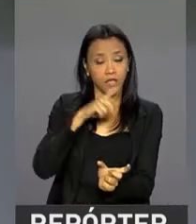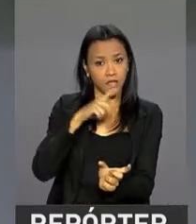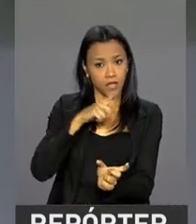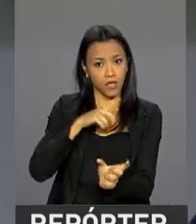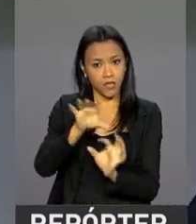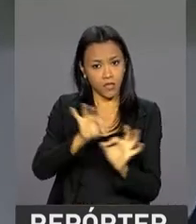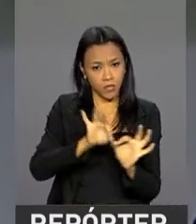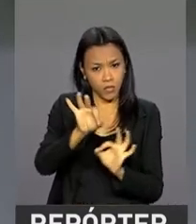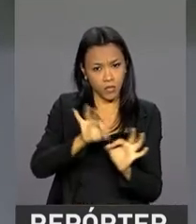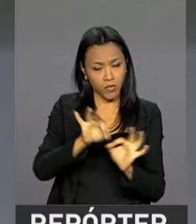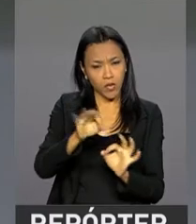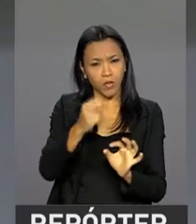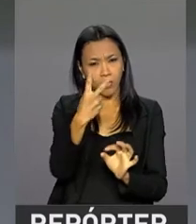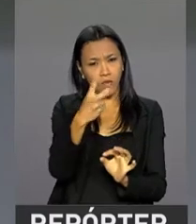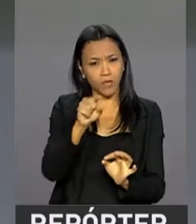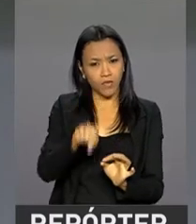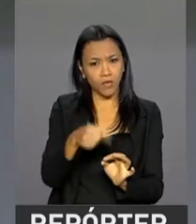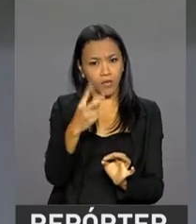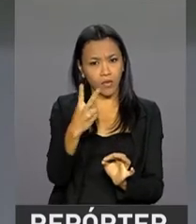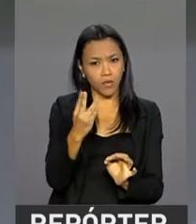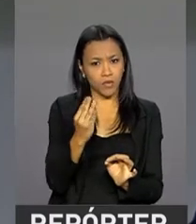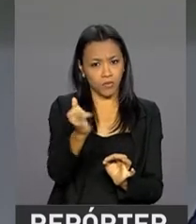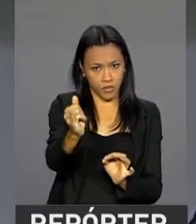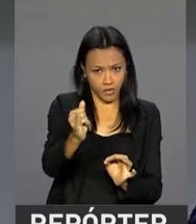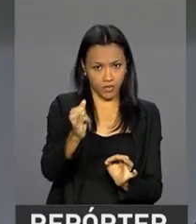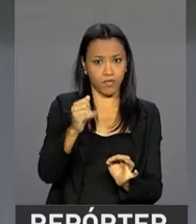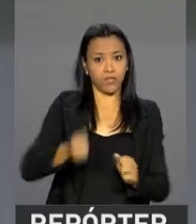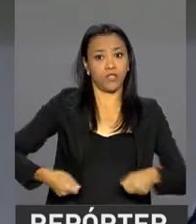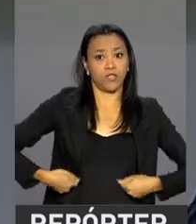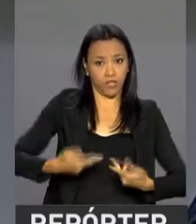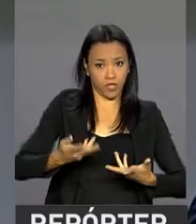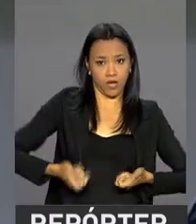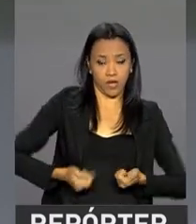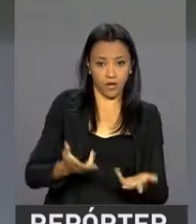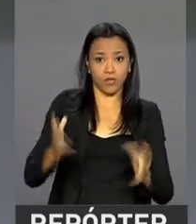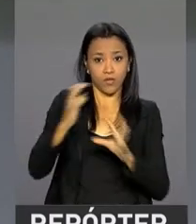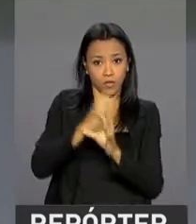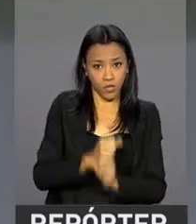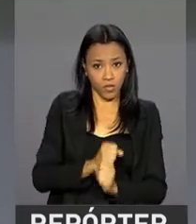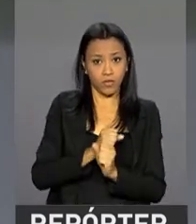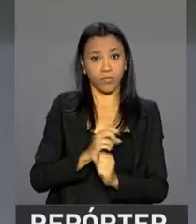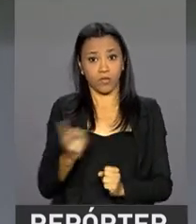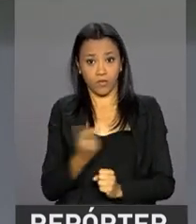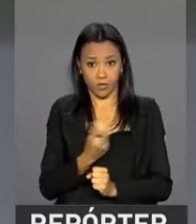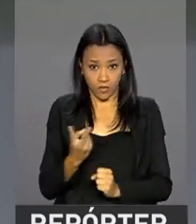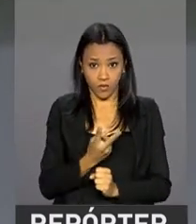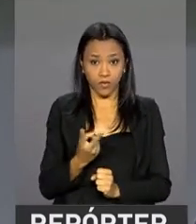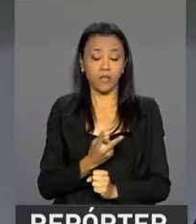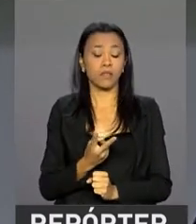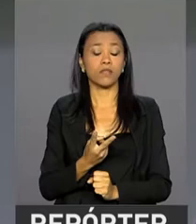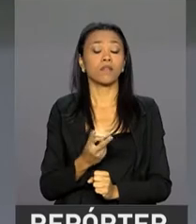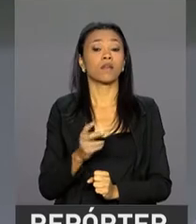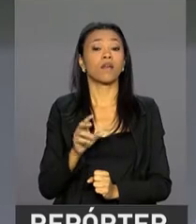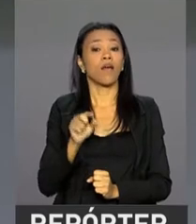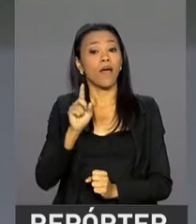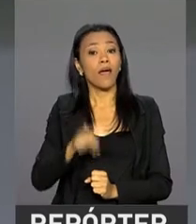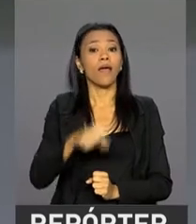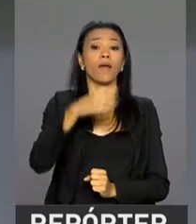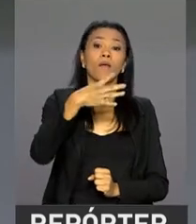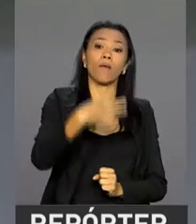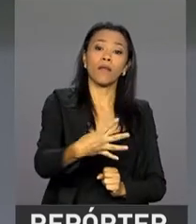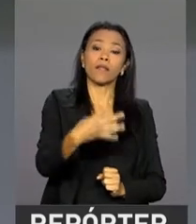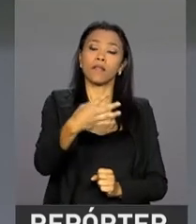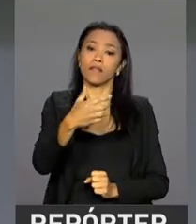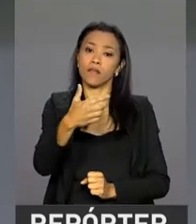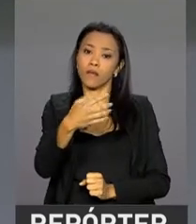de 2,2 bilhões. Portanto, somando 42 mais 2,2, então